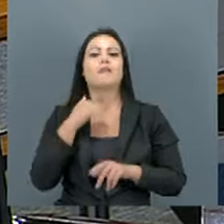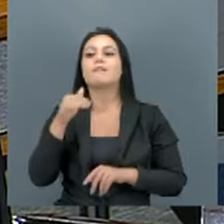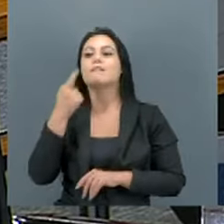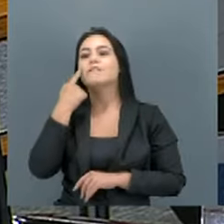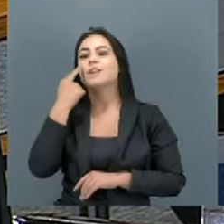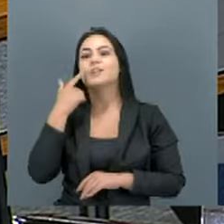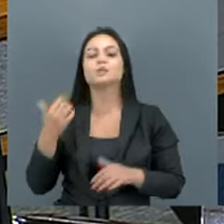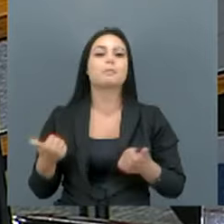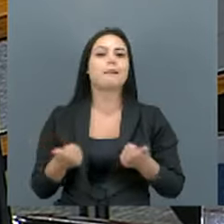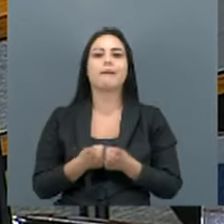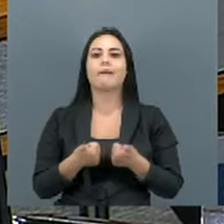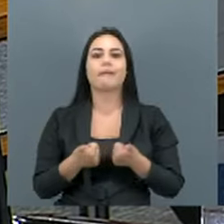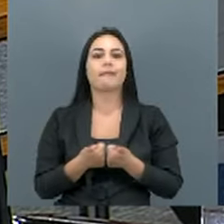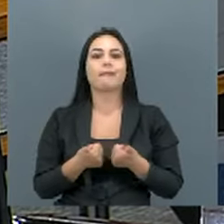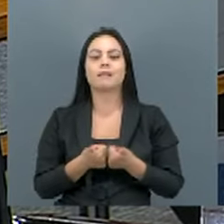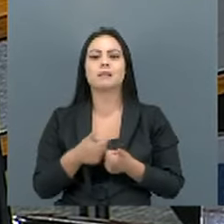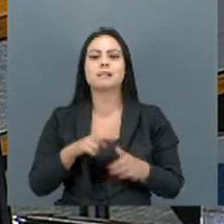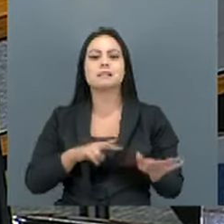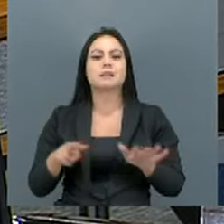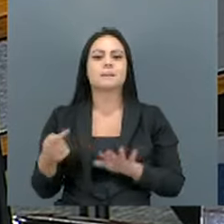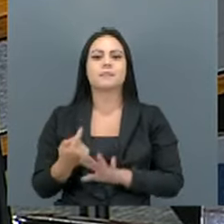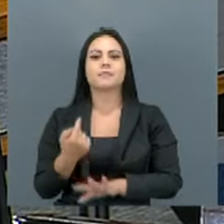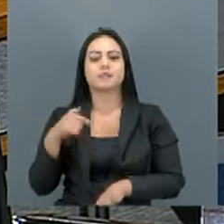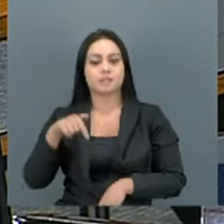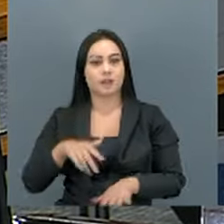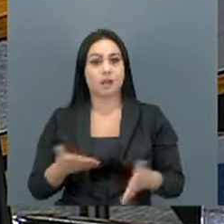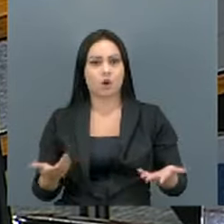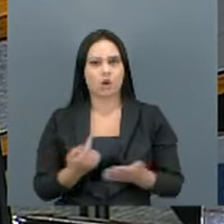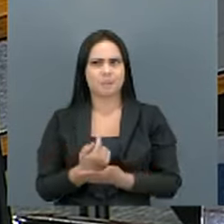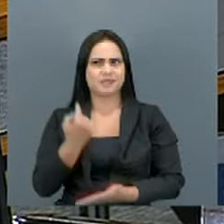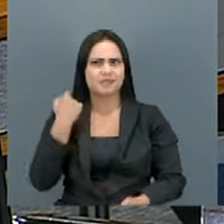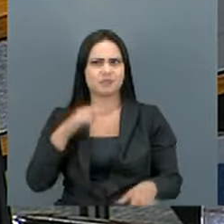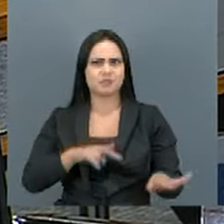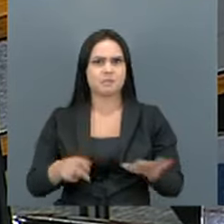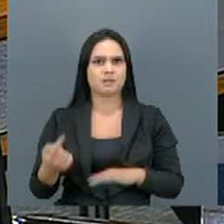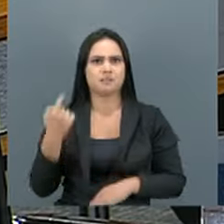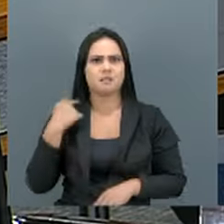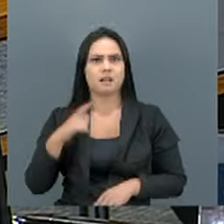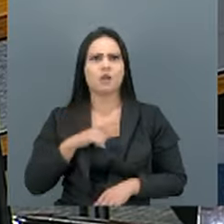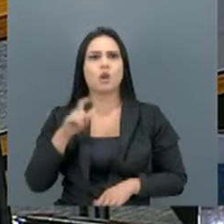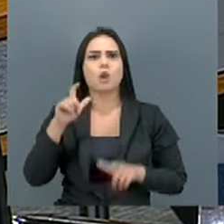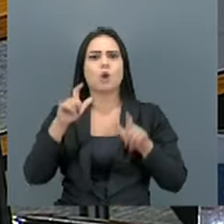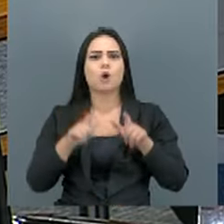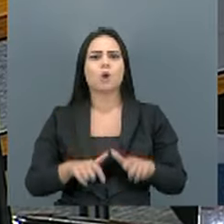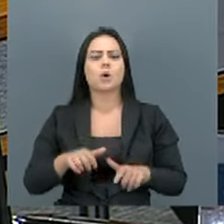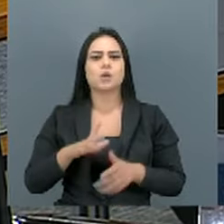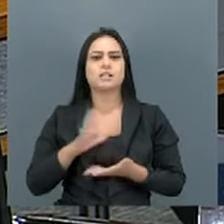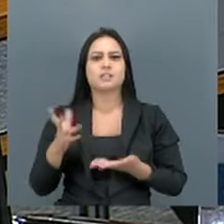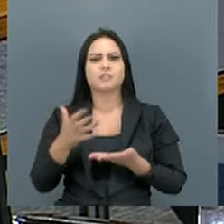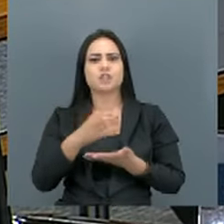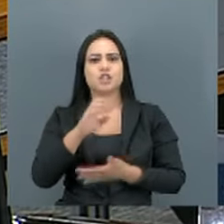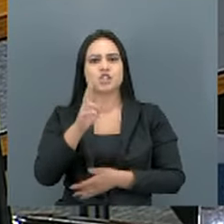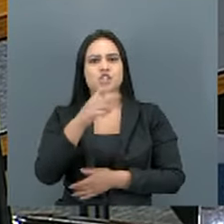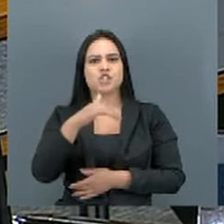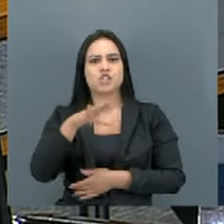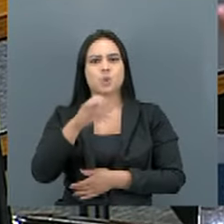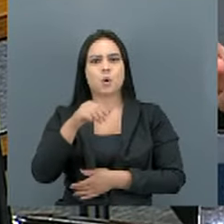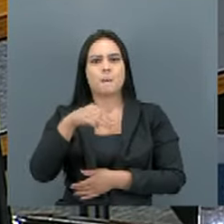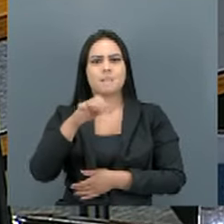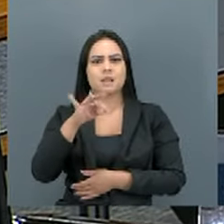de perto, nessa semana que passou, lá na reserva de extrativismo Chico Mendes,